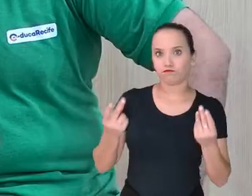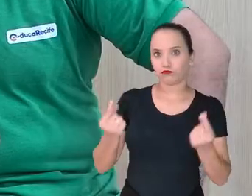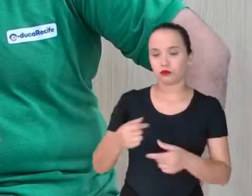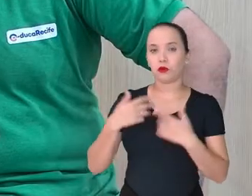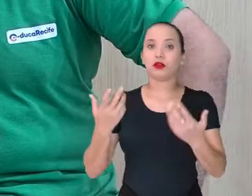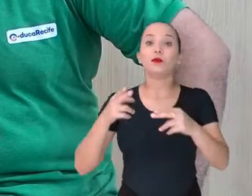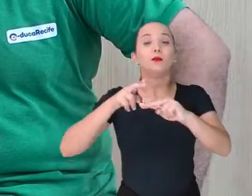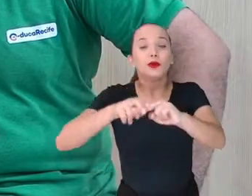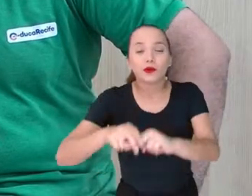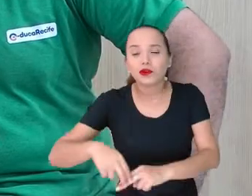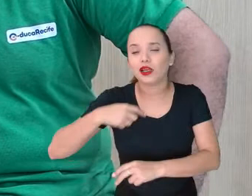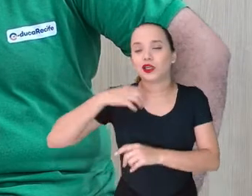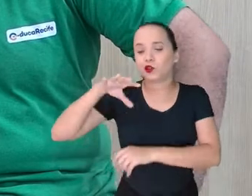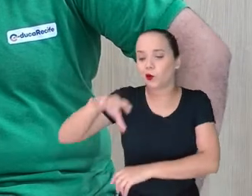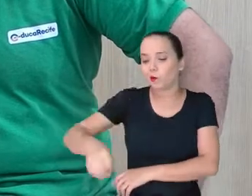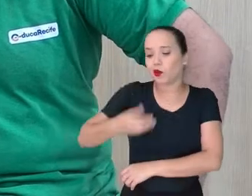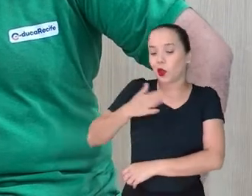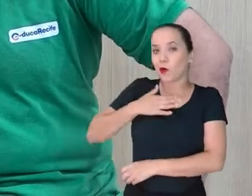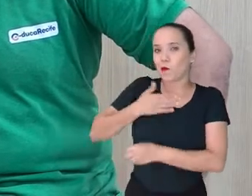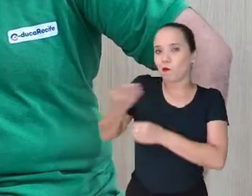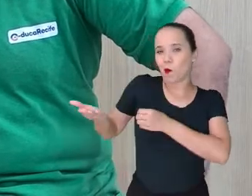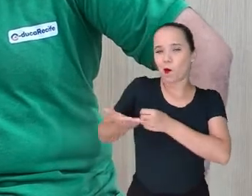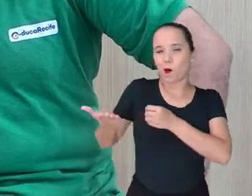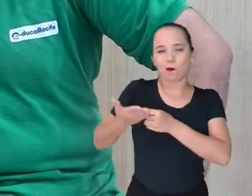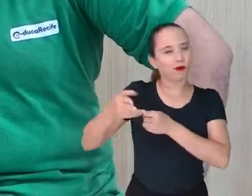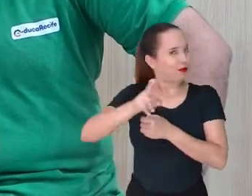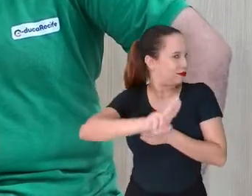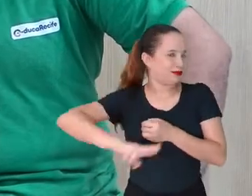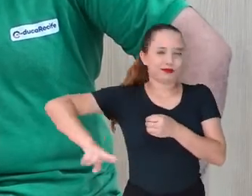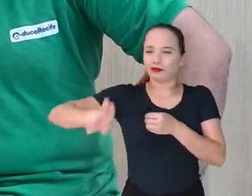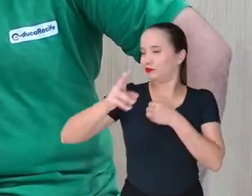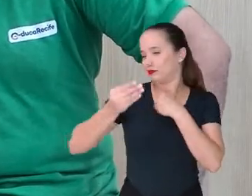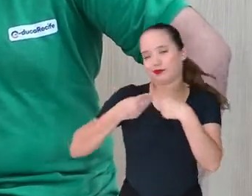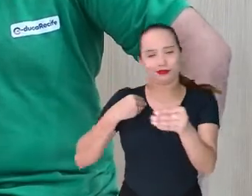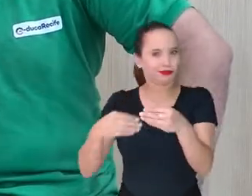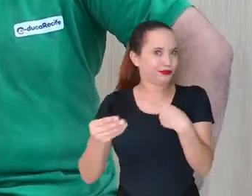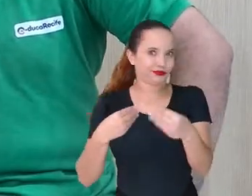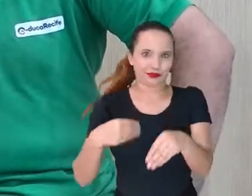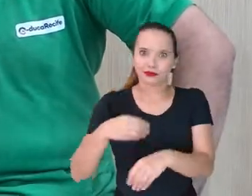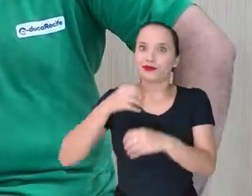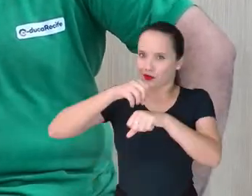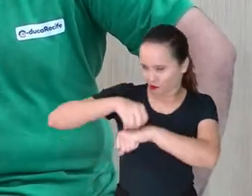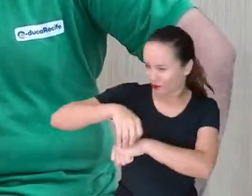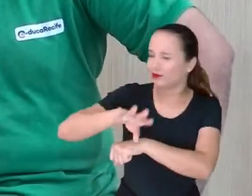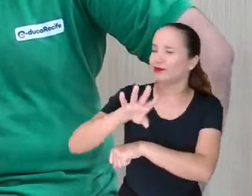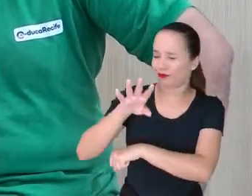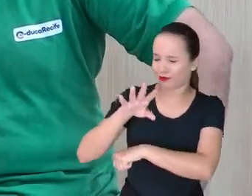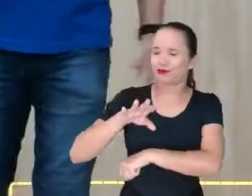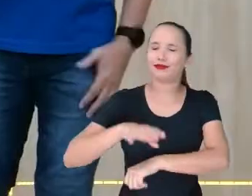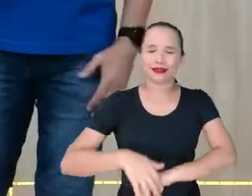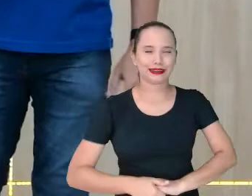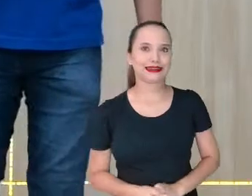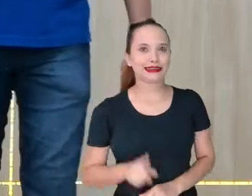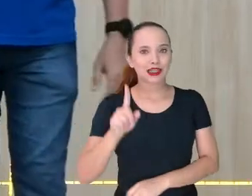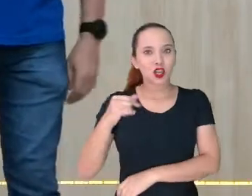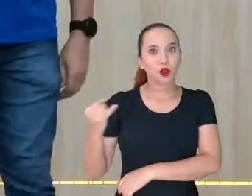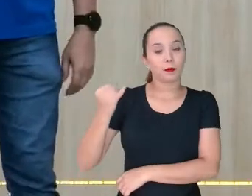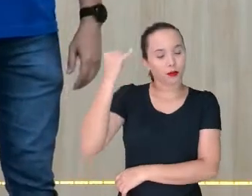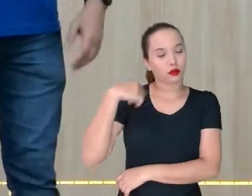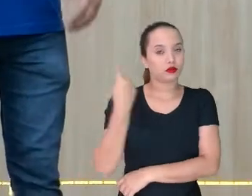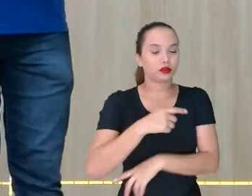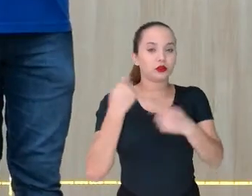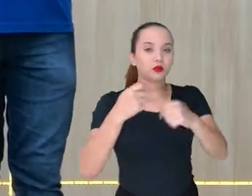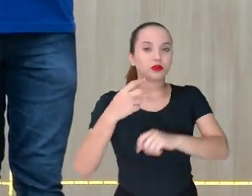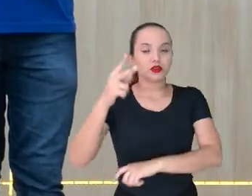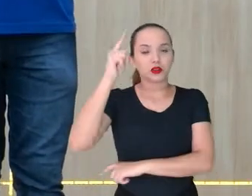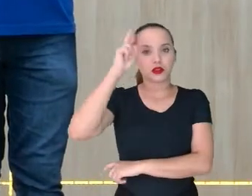copinho susustentável, né? Eu não É, utilizo copo olha aí. plástico. Fica a dica, né, gente? É importante a gente lembrar o seguinte,